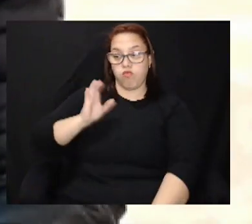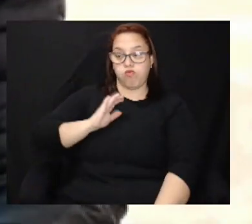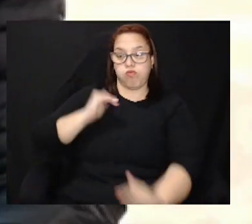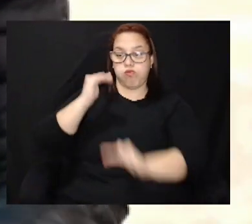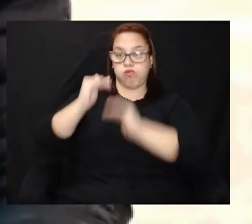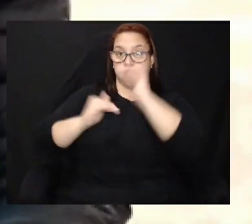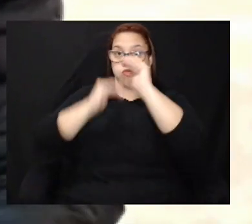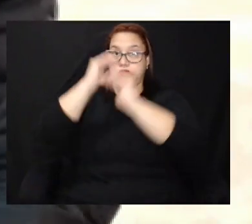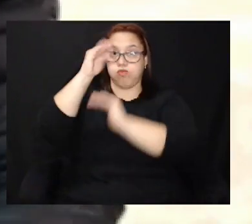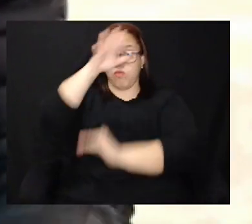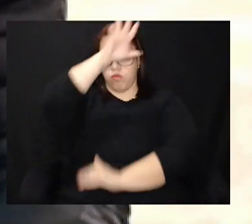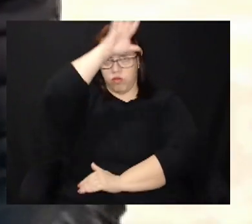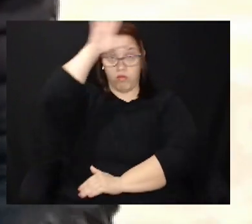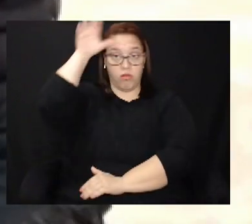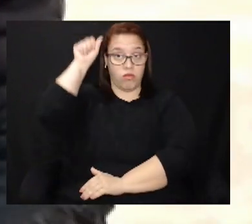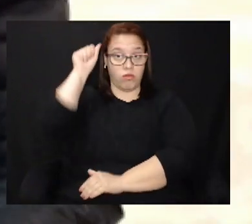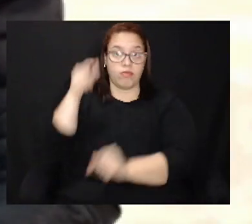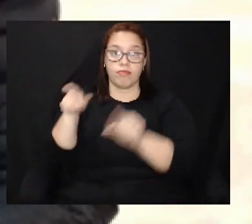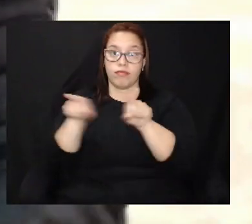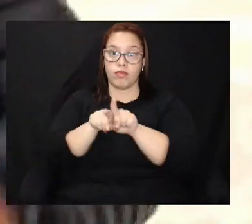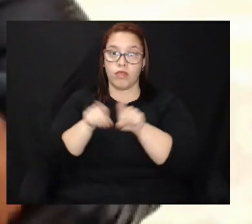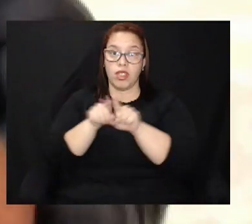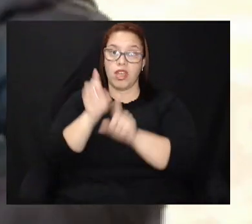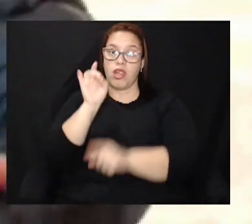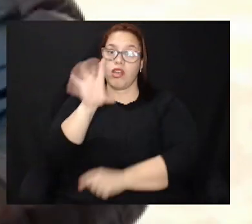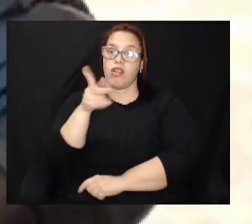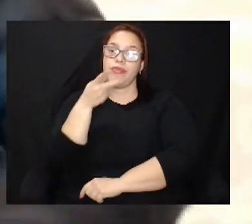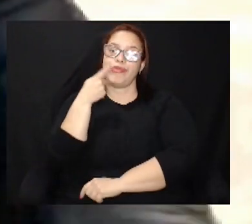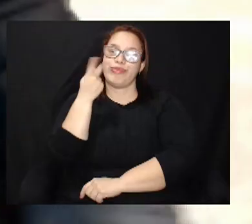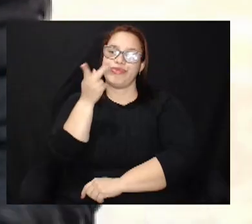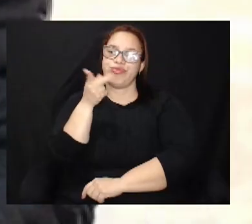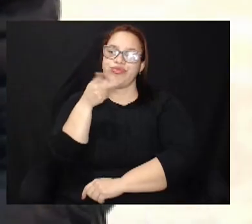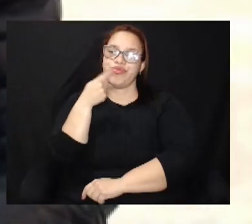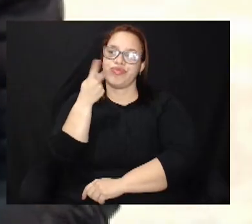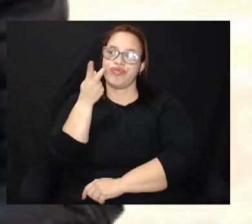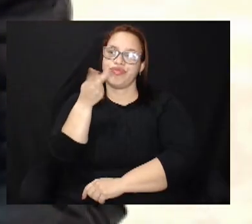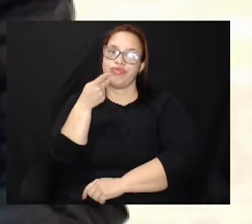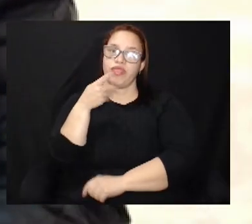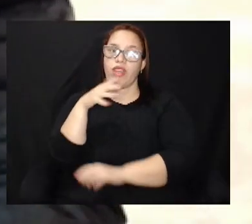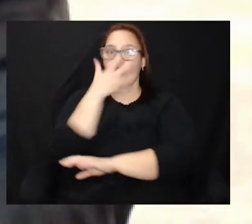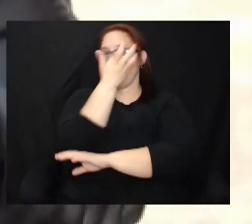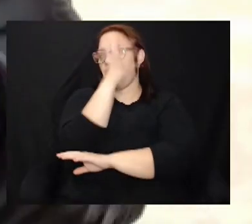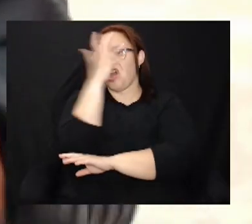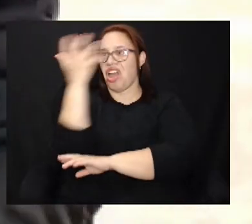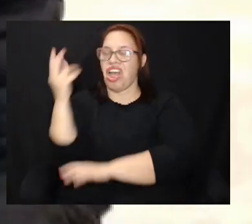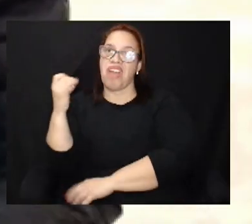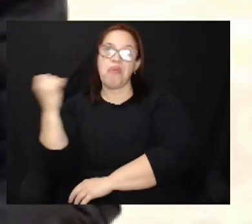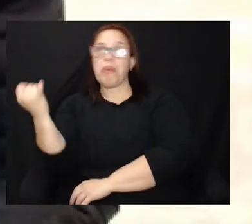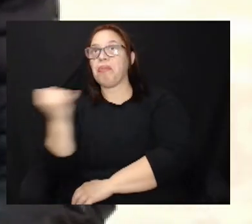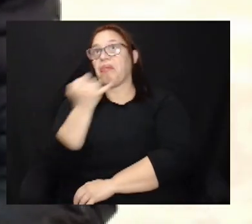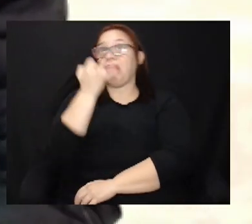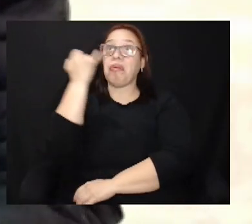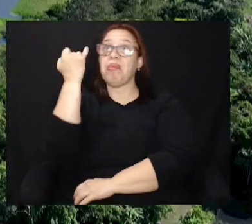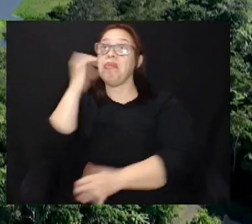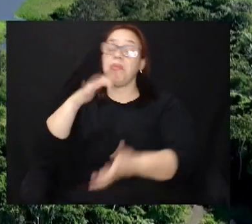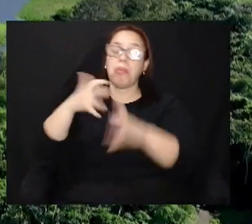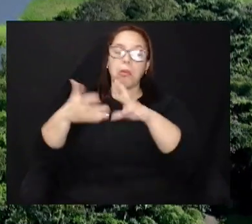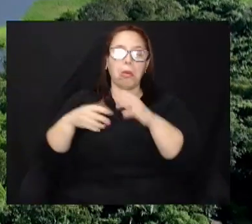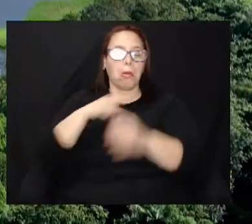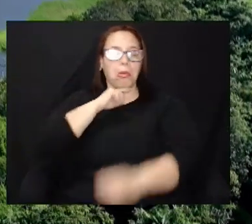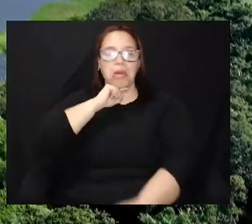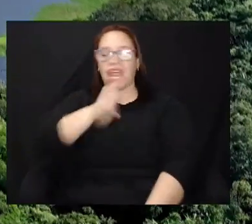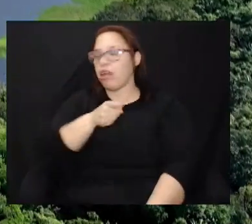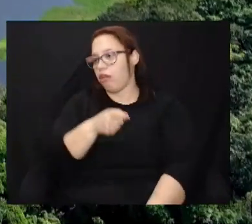Amazônia, também só fazem palestras, tipo, a floresta é vital para os assuntos climáticos, mas ninguém,